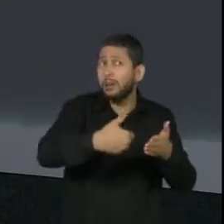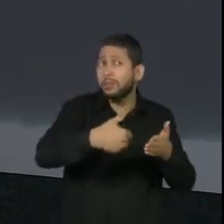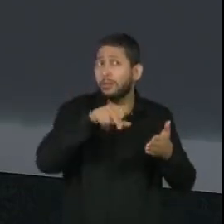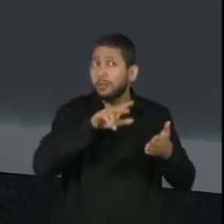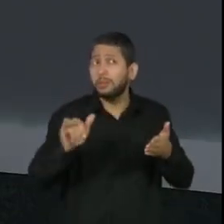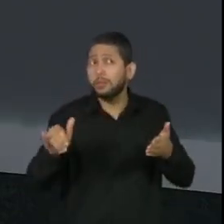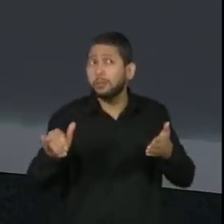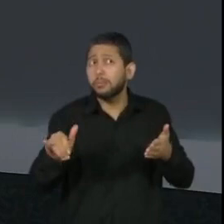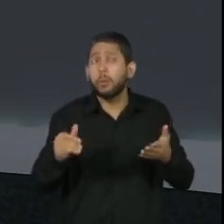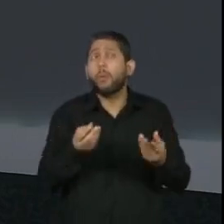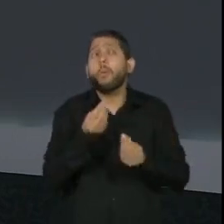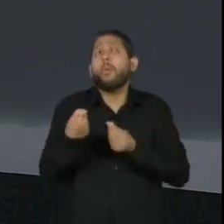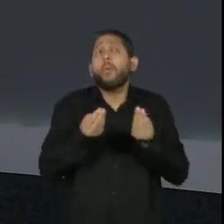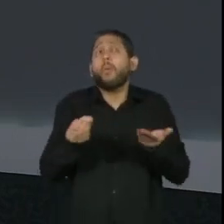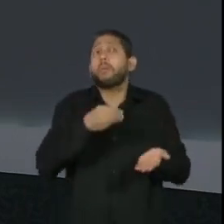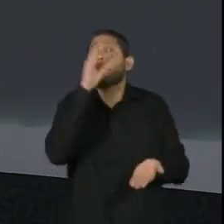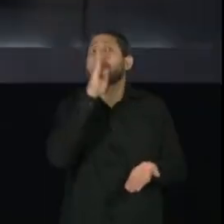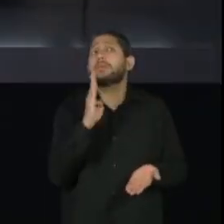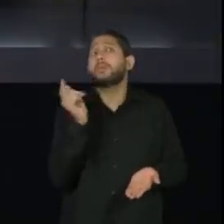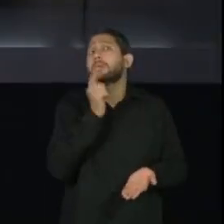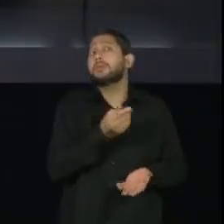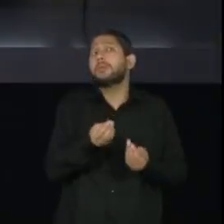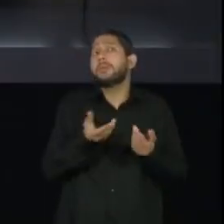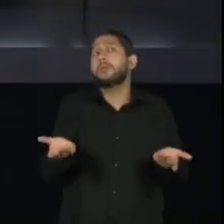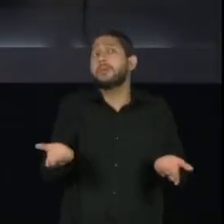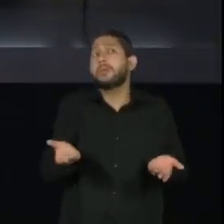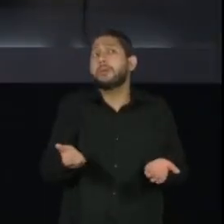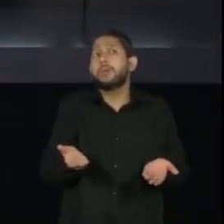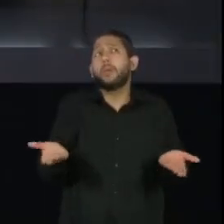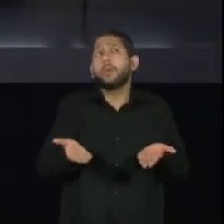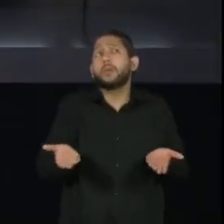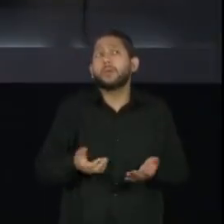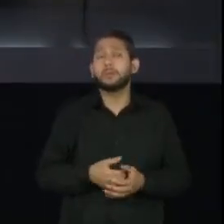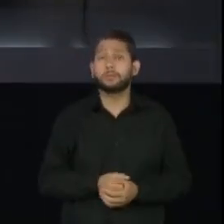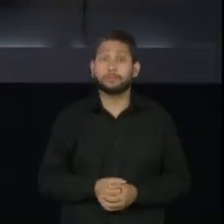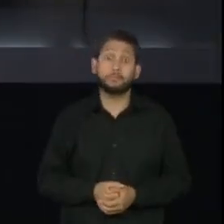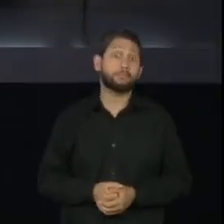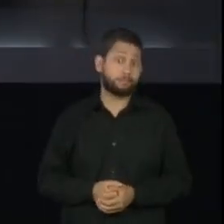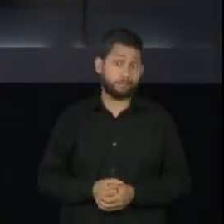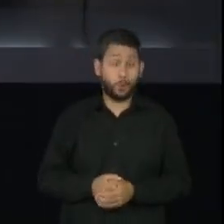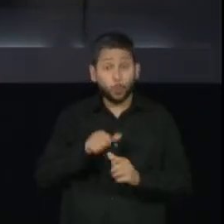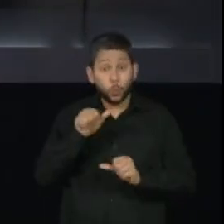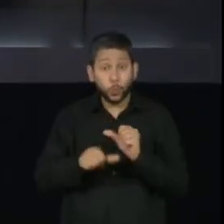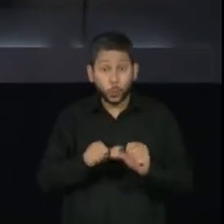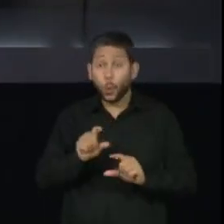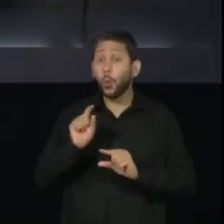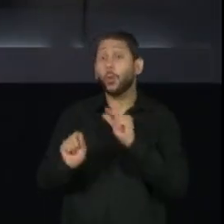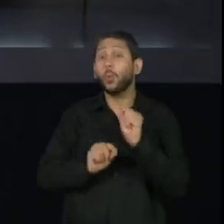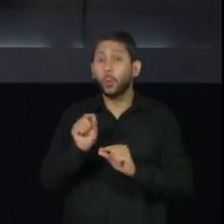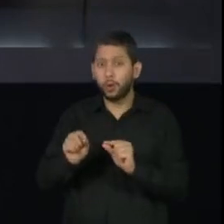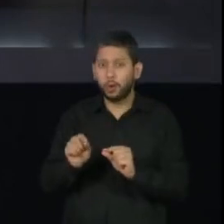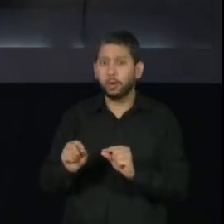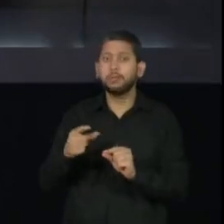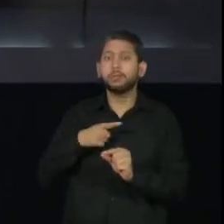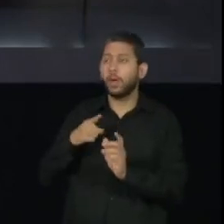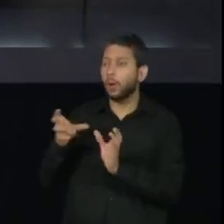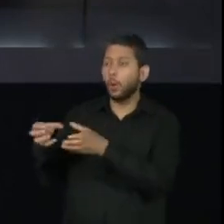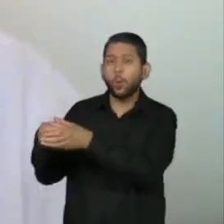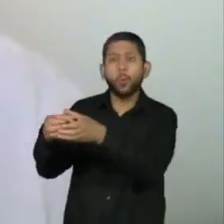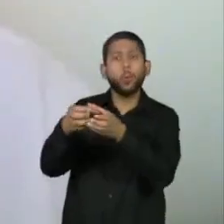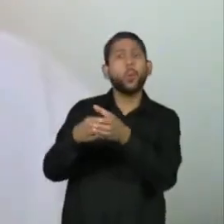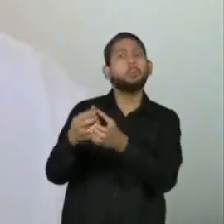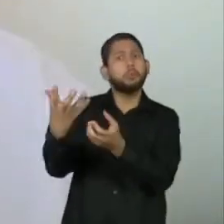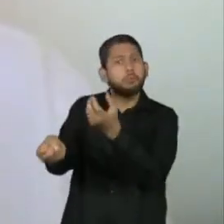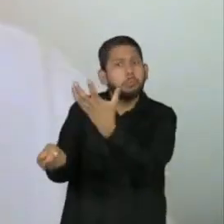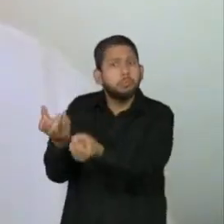nesse sentido, em que momento o Brasil está? O que tem mudado hoje é uma adesão, algumas legítimas, outras nem